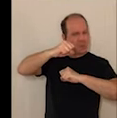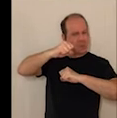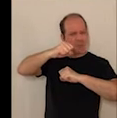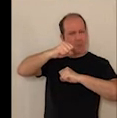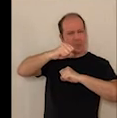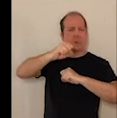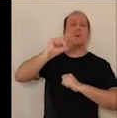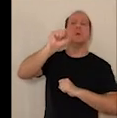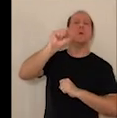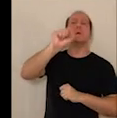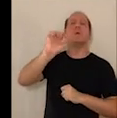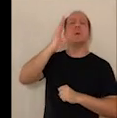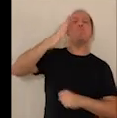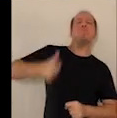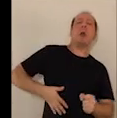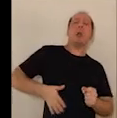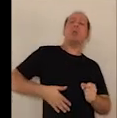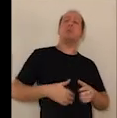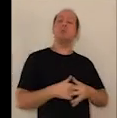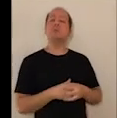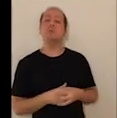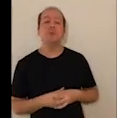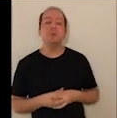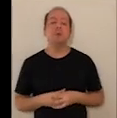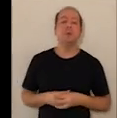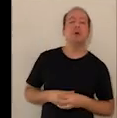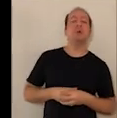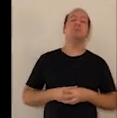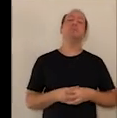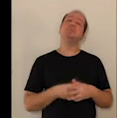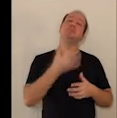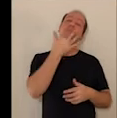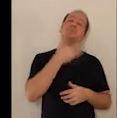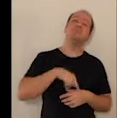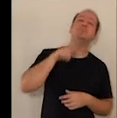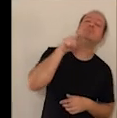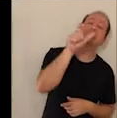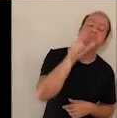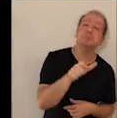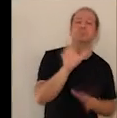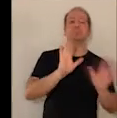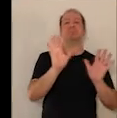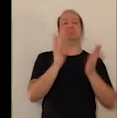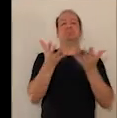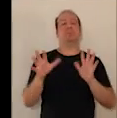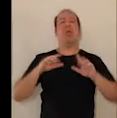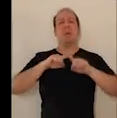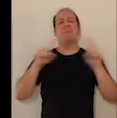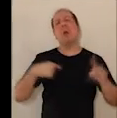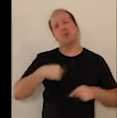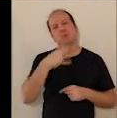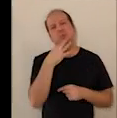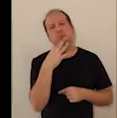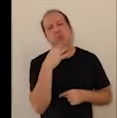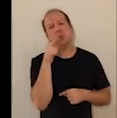Quem está aqui, seu malandro? Não tenho a honra de conhecê-lo, meu senhor. Mas eu te